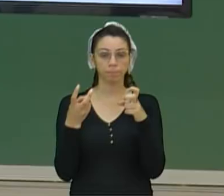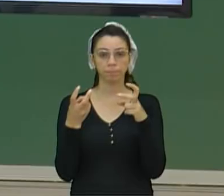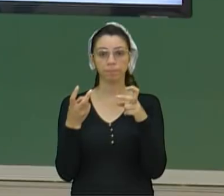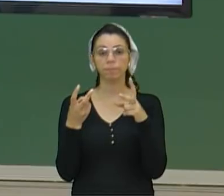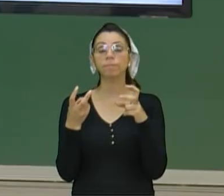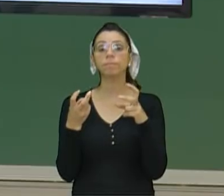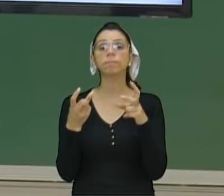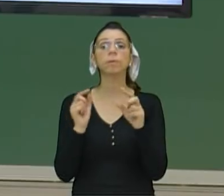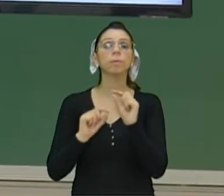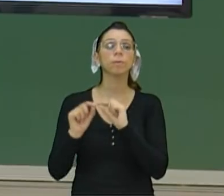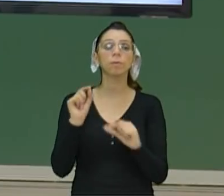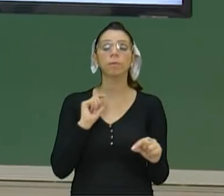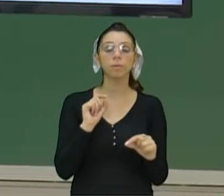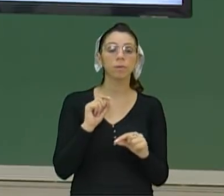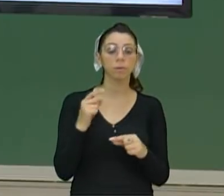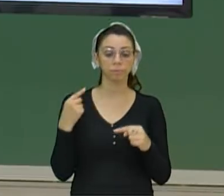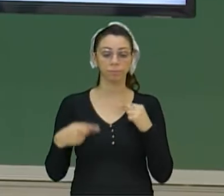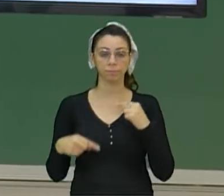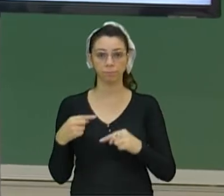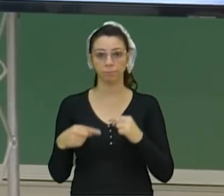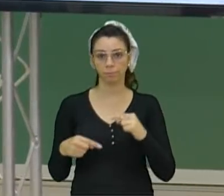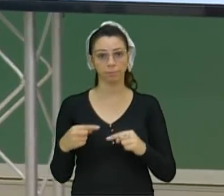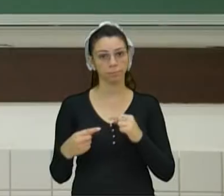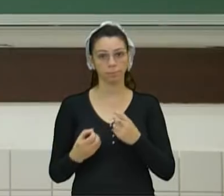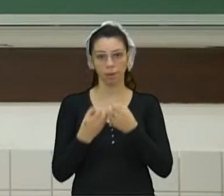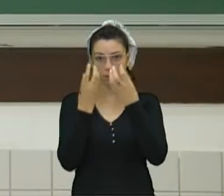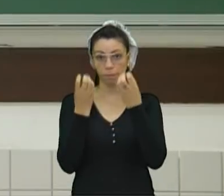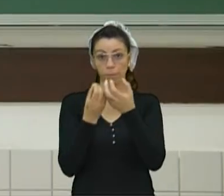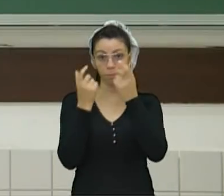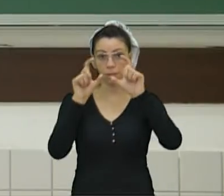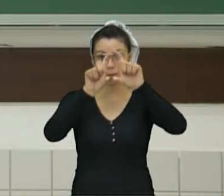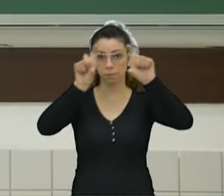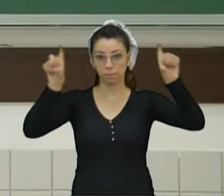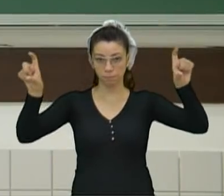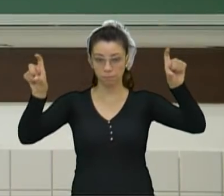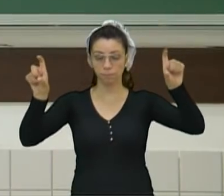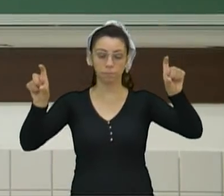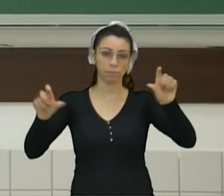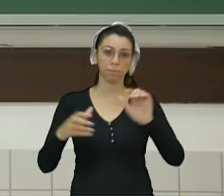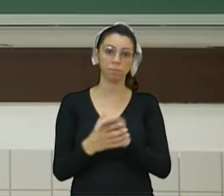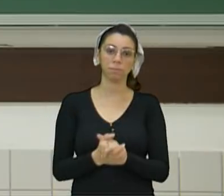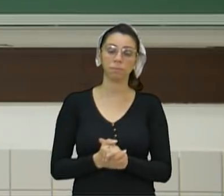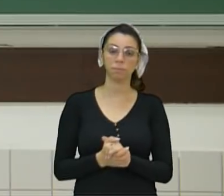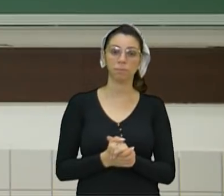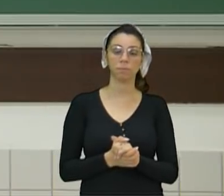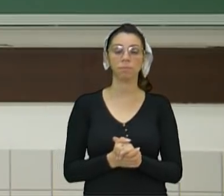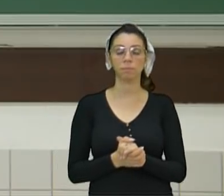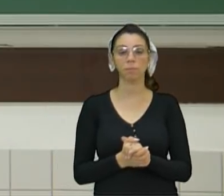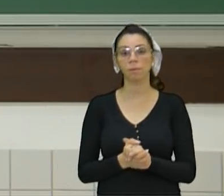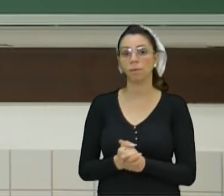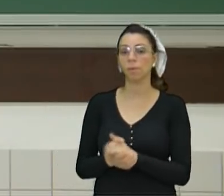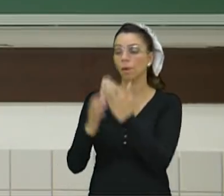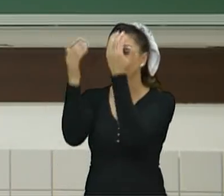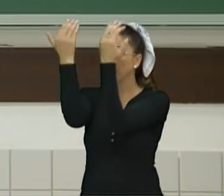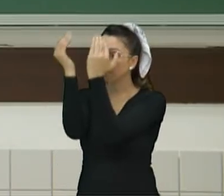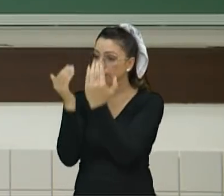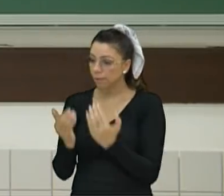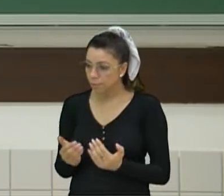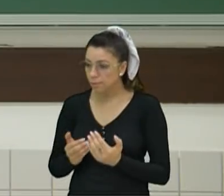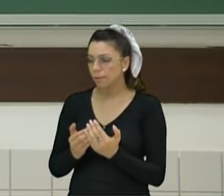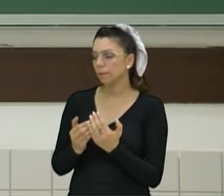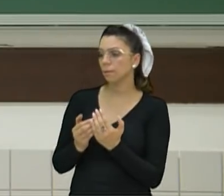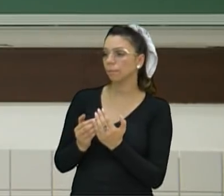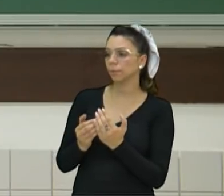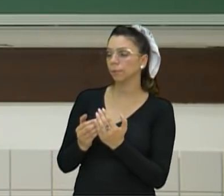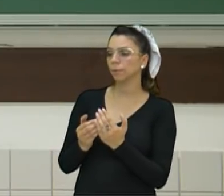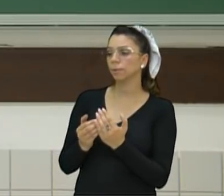estamos apenas discutindo aqui o enunciado. Então, nós estamos levantando os dados, e isso é muito importante